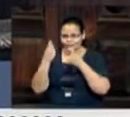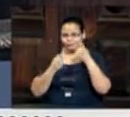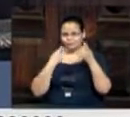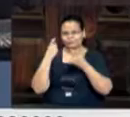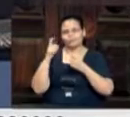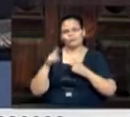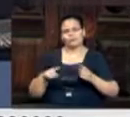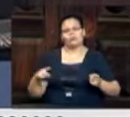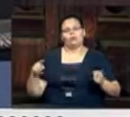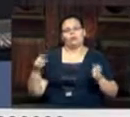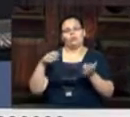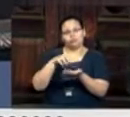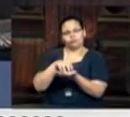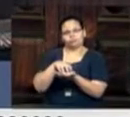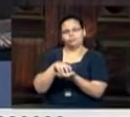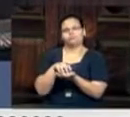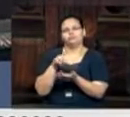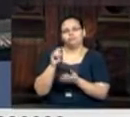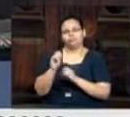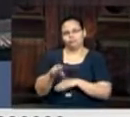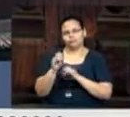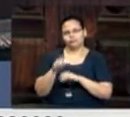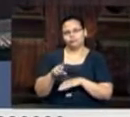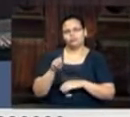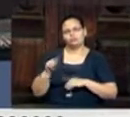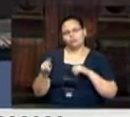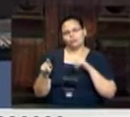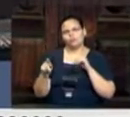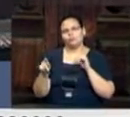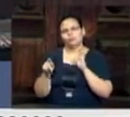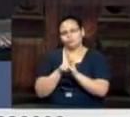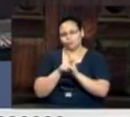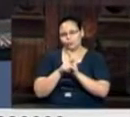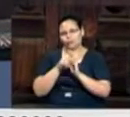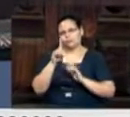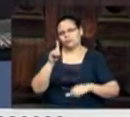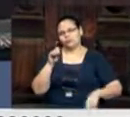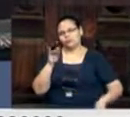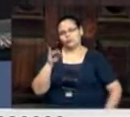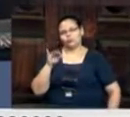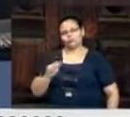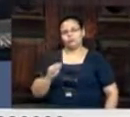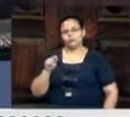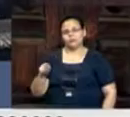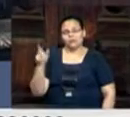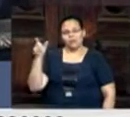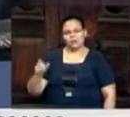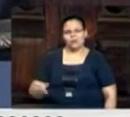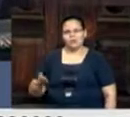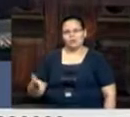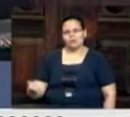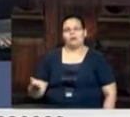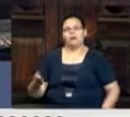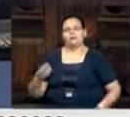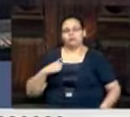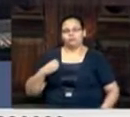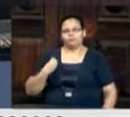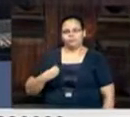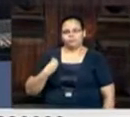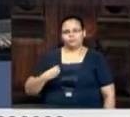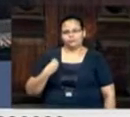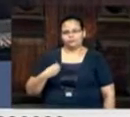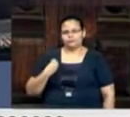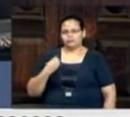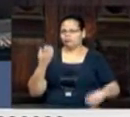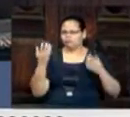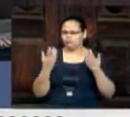a Comissão de Educação e a própria Defensoria, e assim se pronunciou o defensor-geral e os defensores presentes,